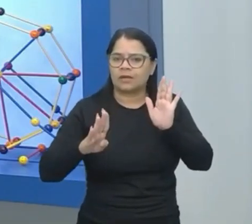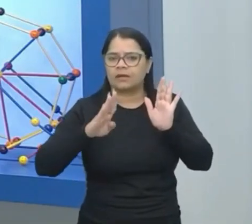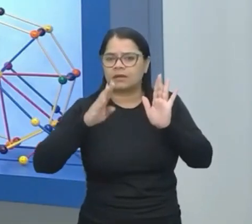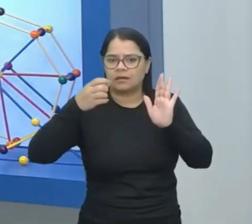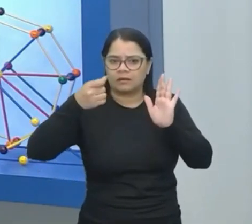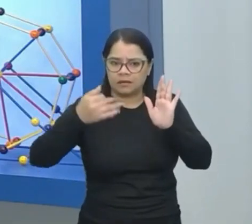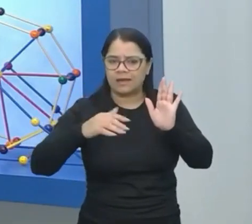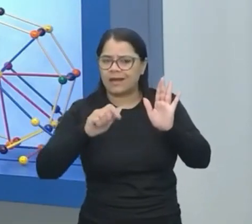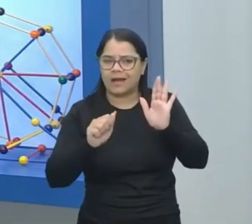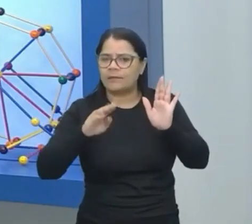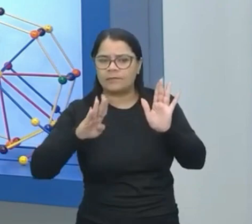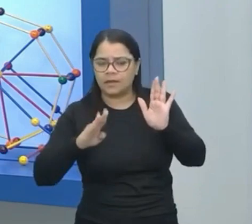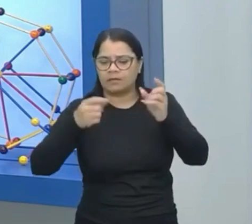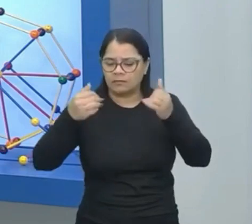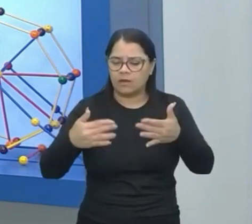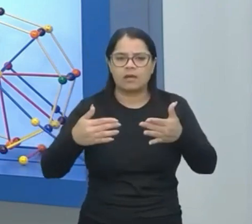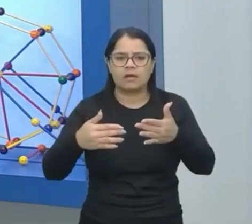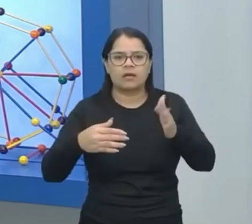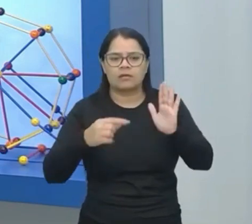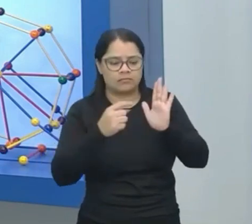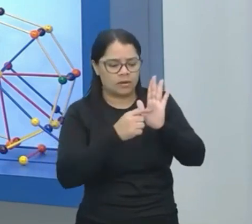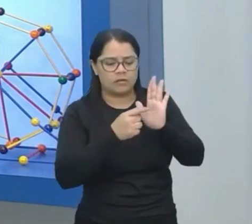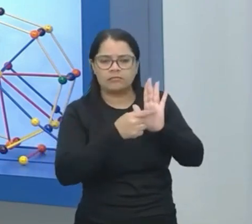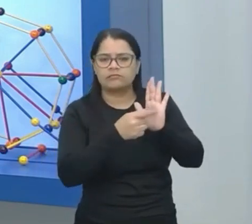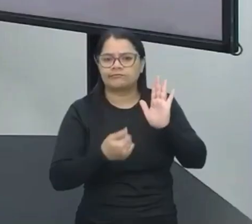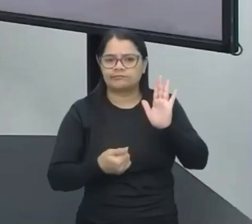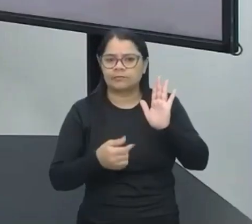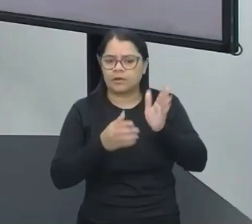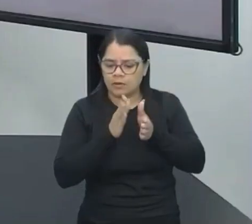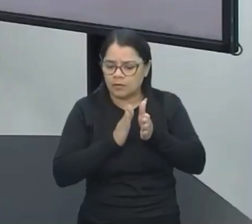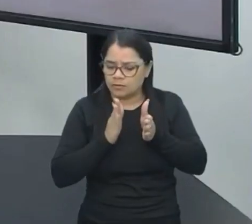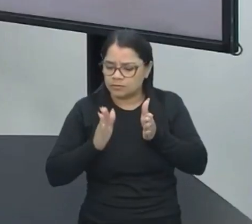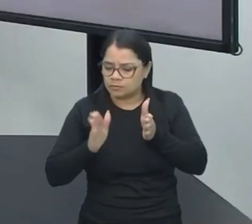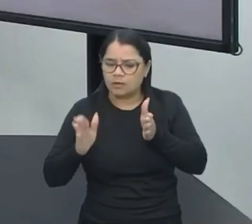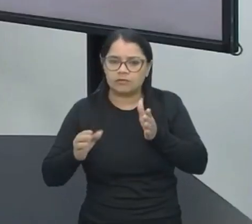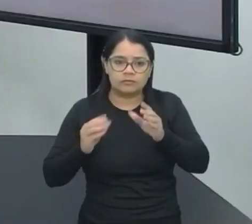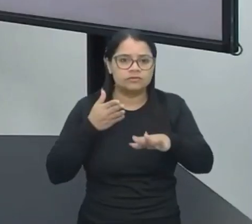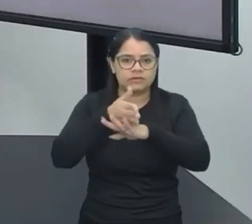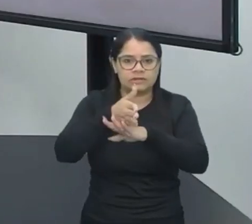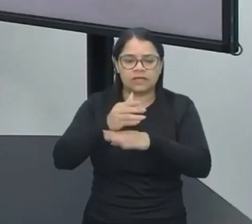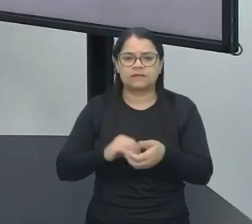B, o botão AB, a parte touch do microbit, né? São os blocos de